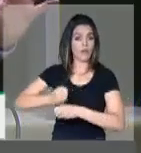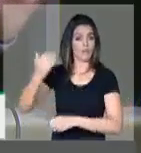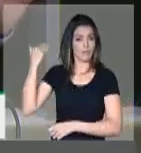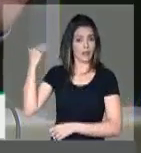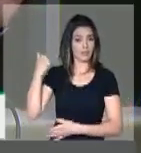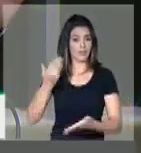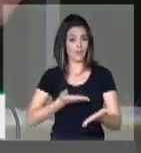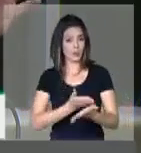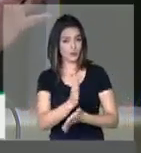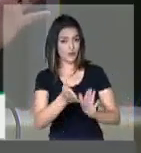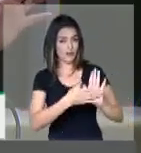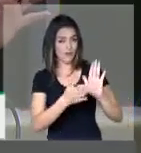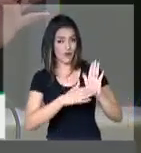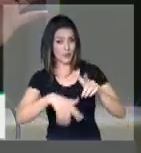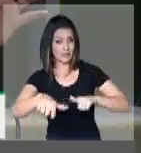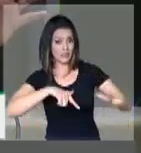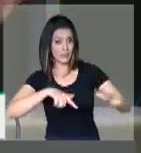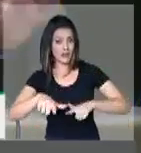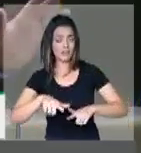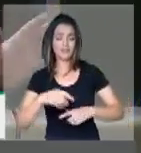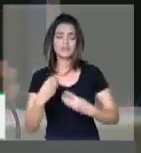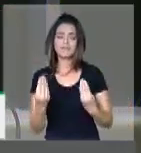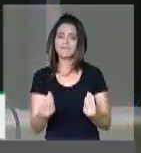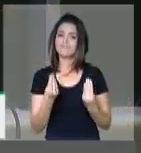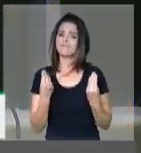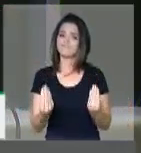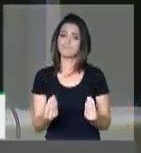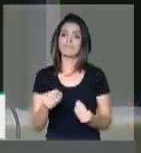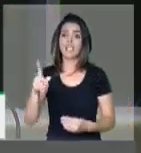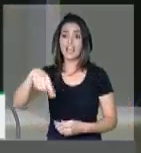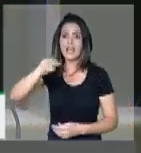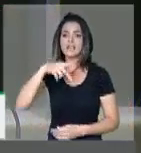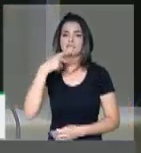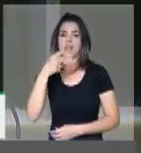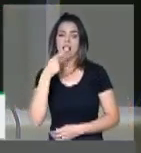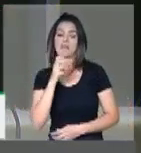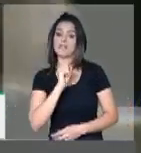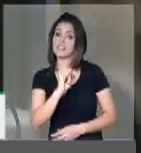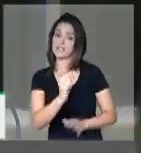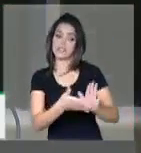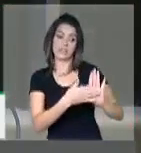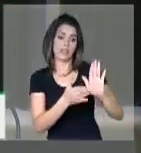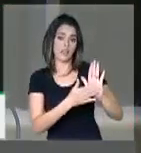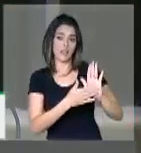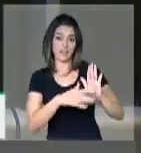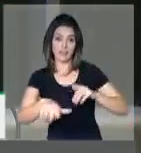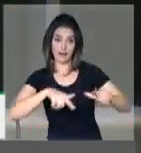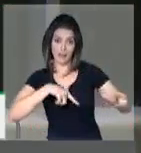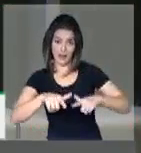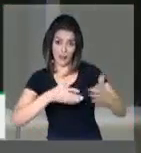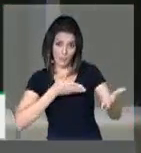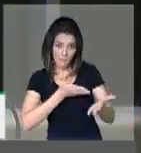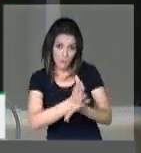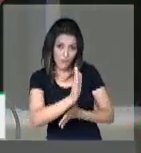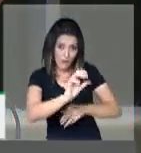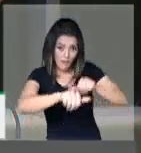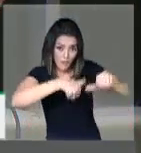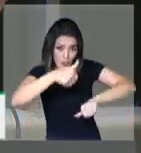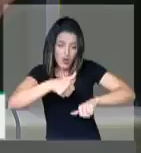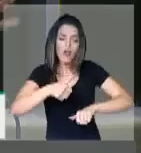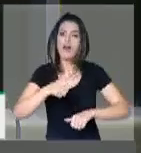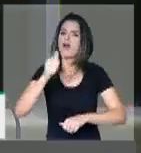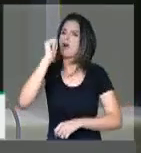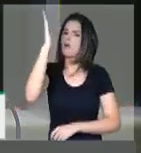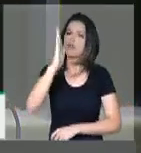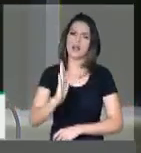foi o discurso que prevaleceu. Diziam que se a reforma trabalhista fosse aprovada, o Brasil ia